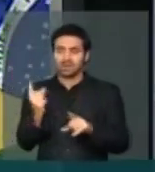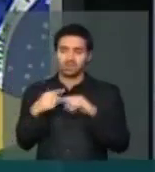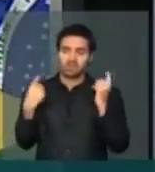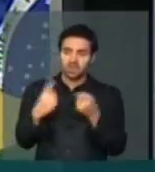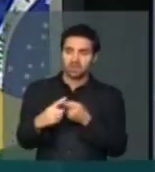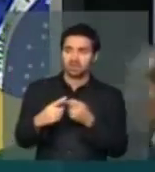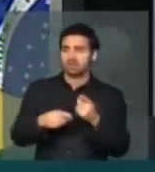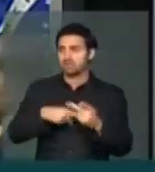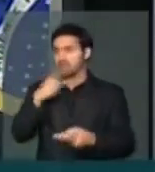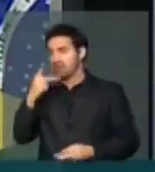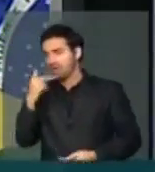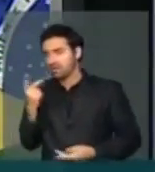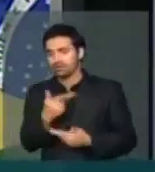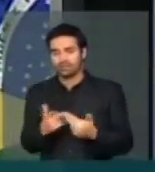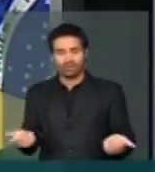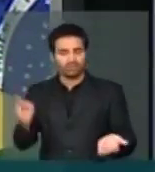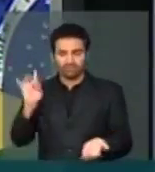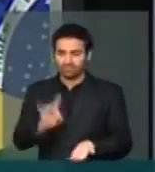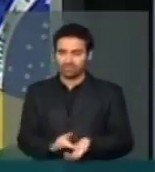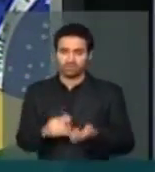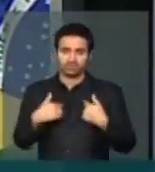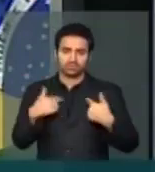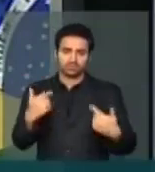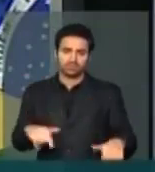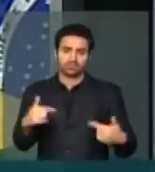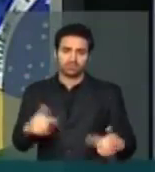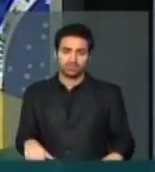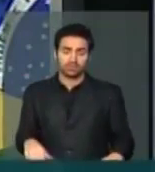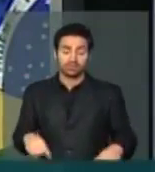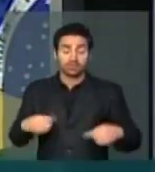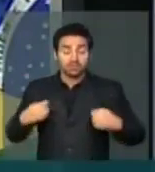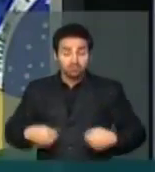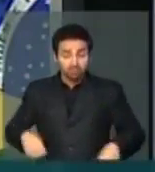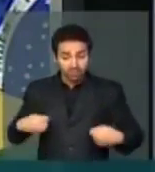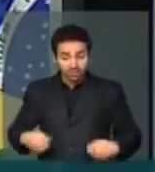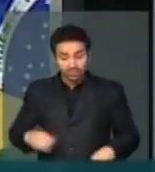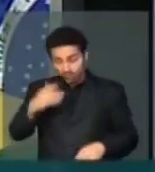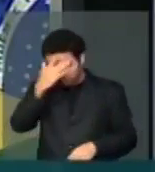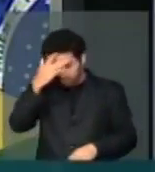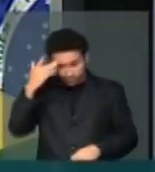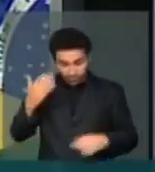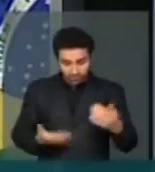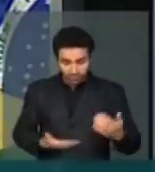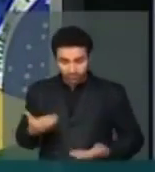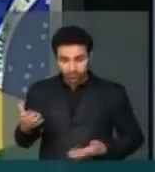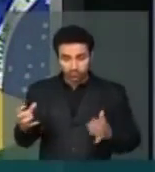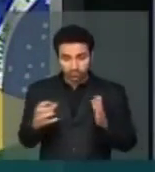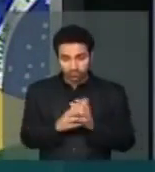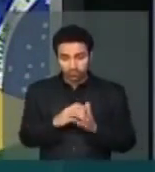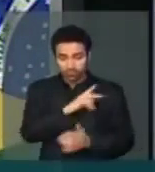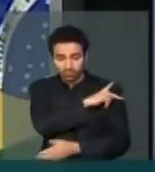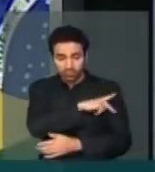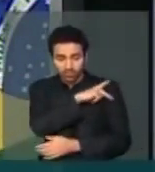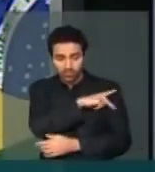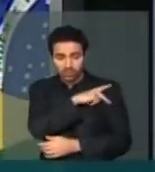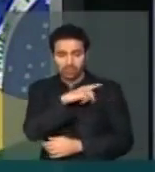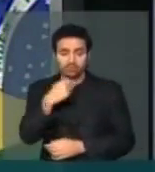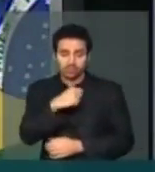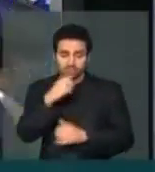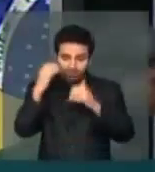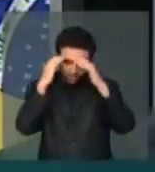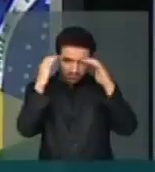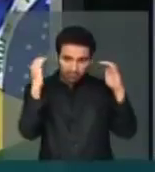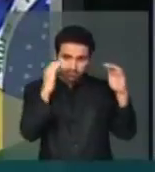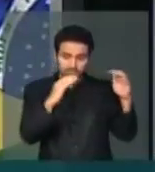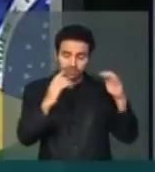realizam. É preciso que o servidor público piauiense tenha o tratamento de respeito